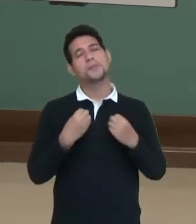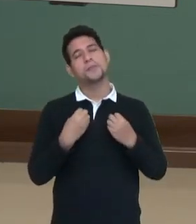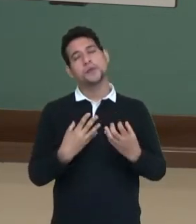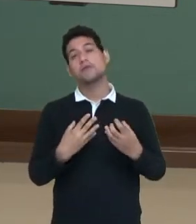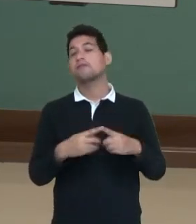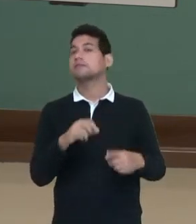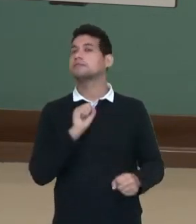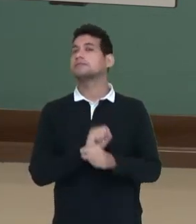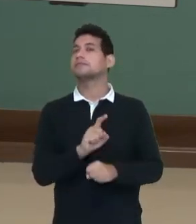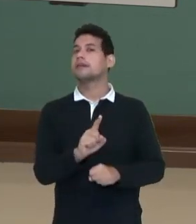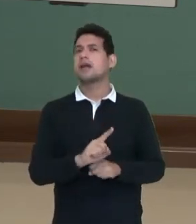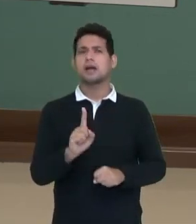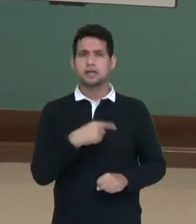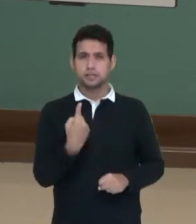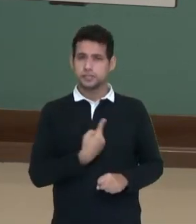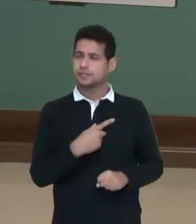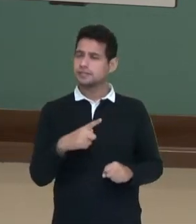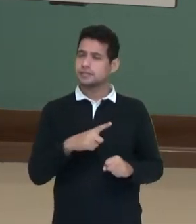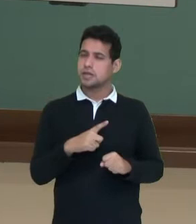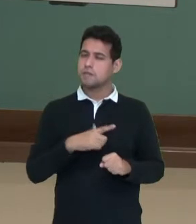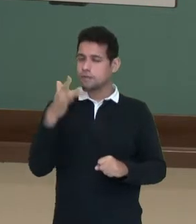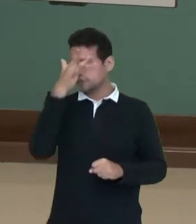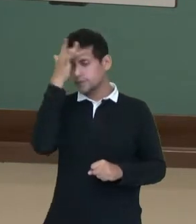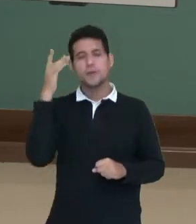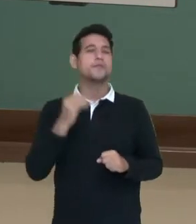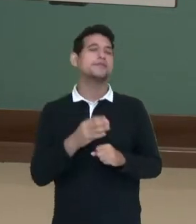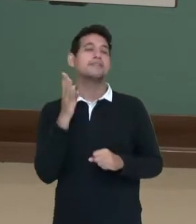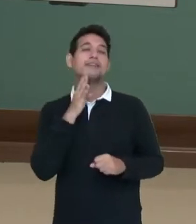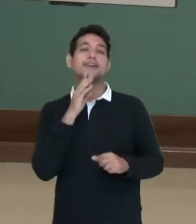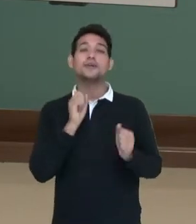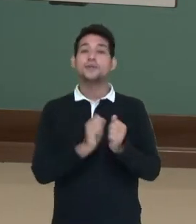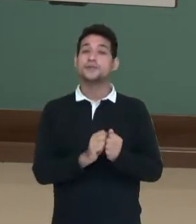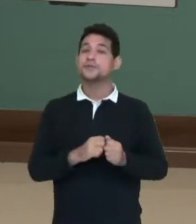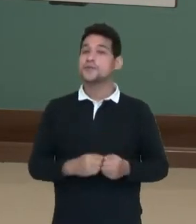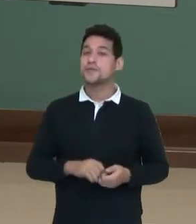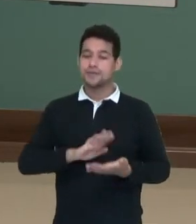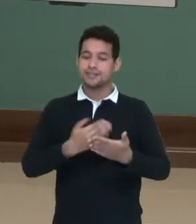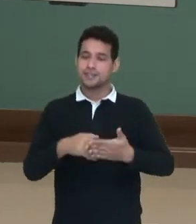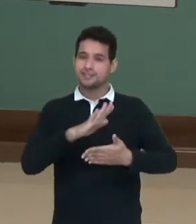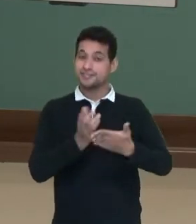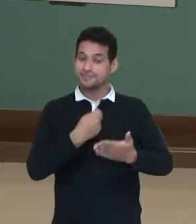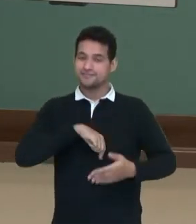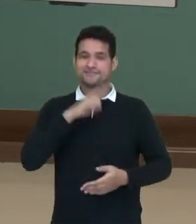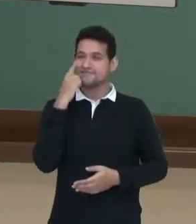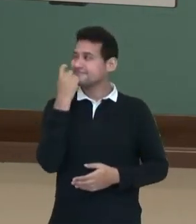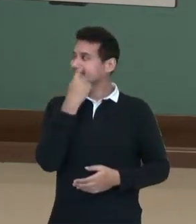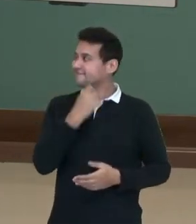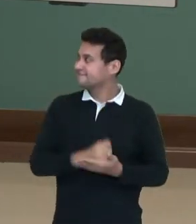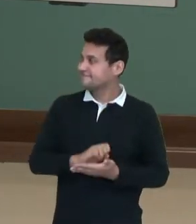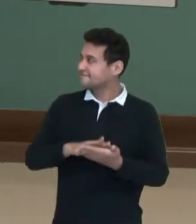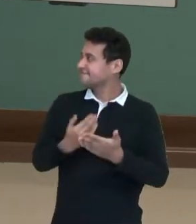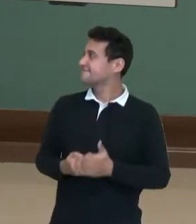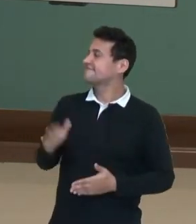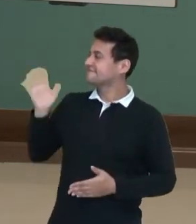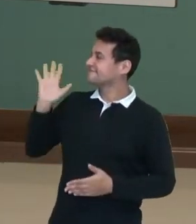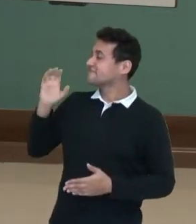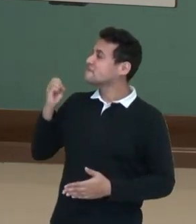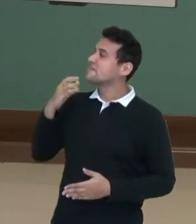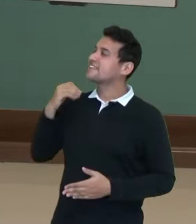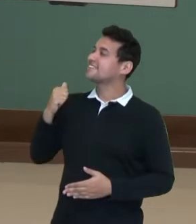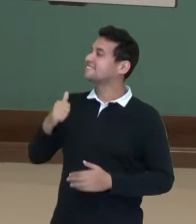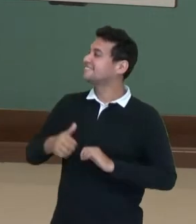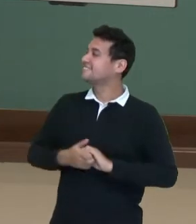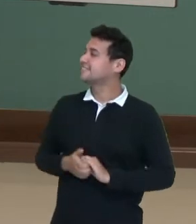dizer para você que nós estamos em ótima companhia. O professor Kelvin, nosso querido intérprete, está aqui conosco.